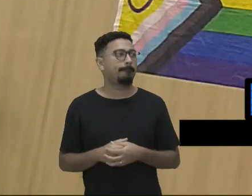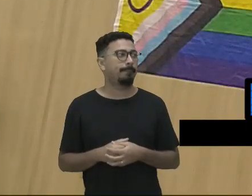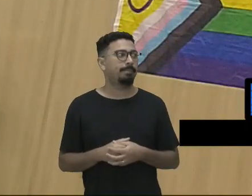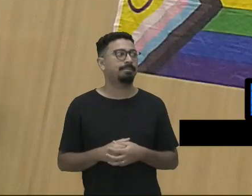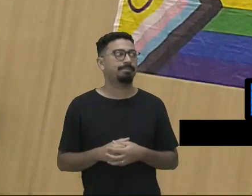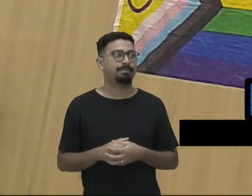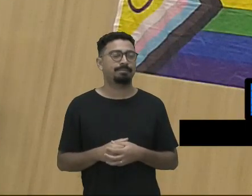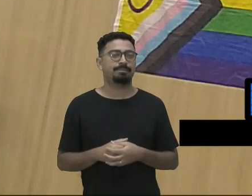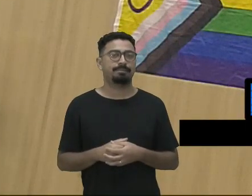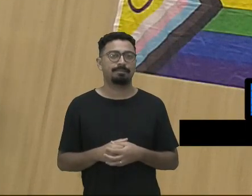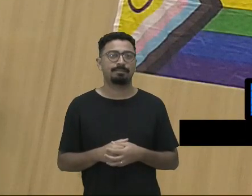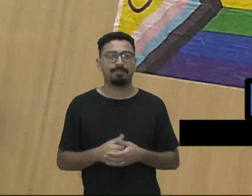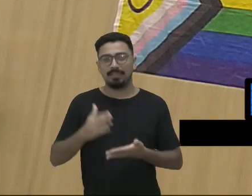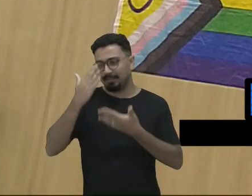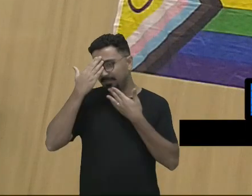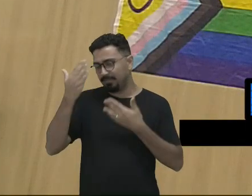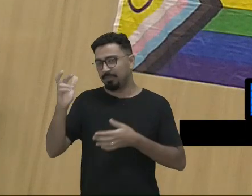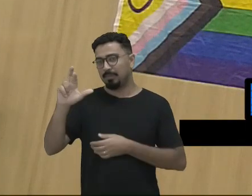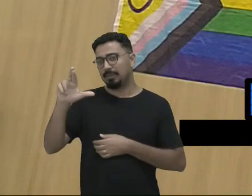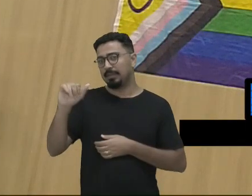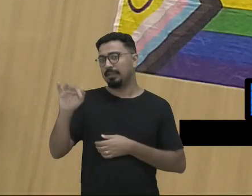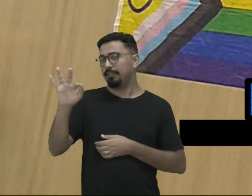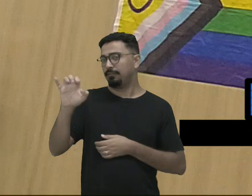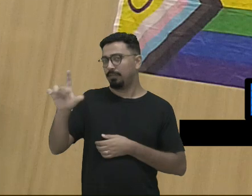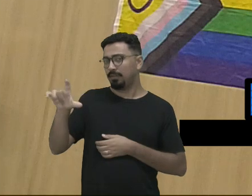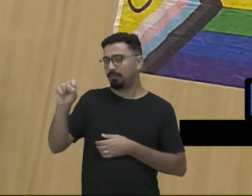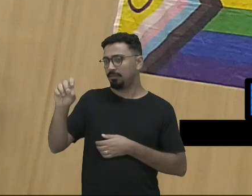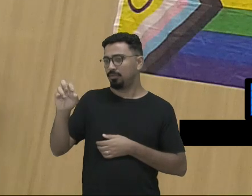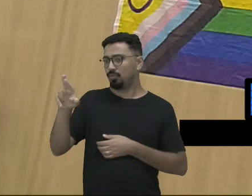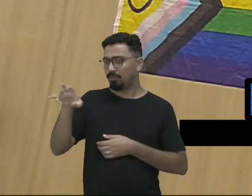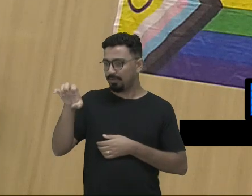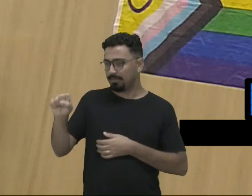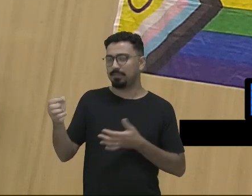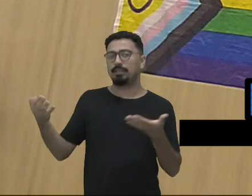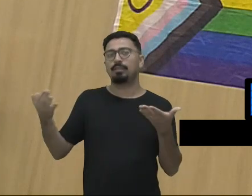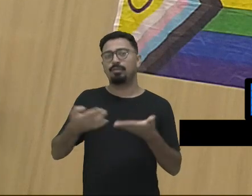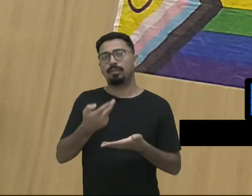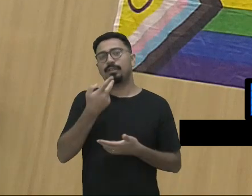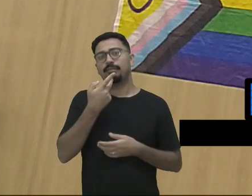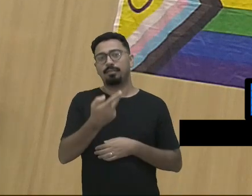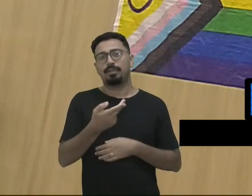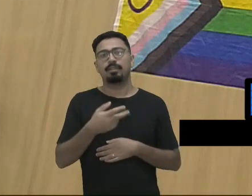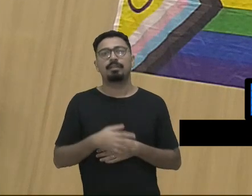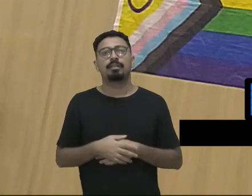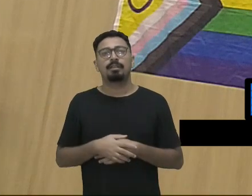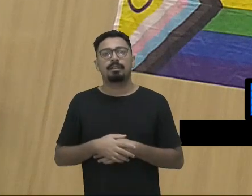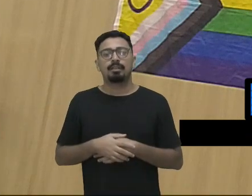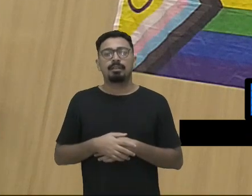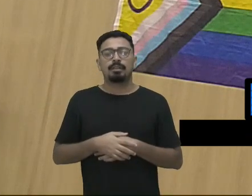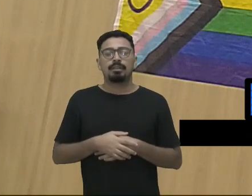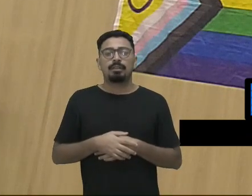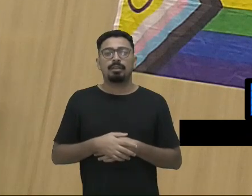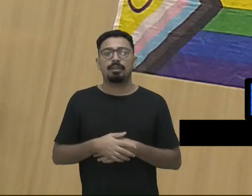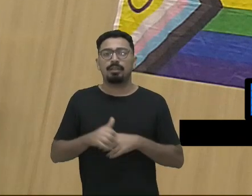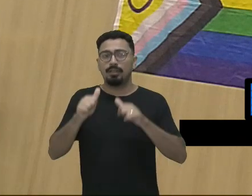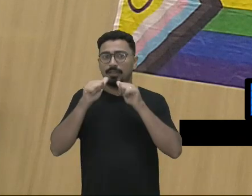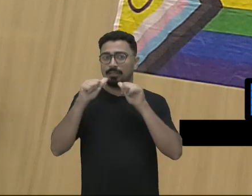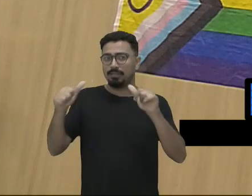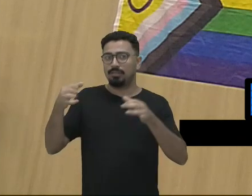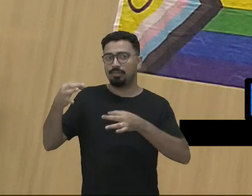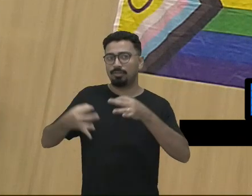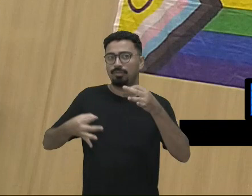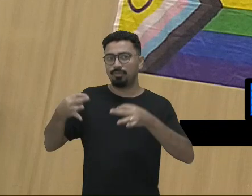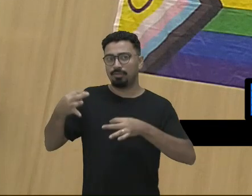Muito obrigada, Rafa Soares. Passo agora a palavra para o nosso assessor jurídico da